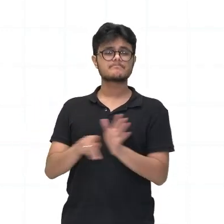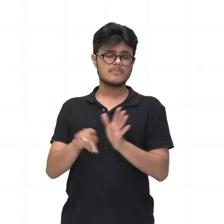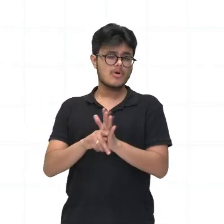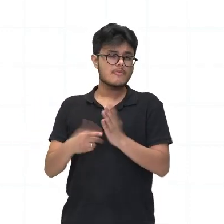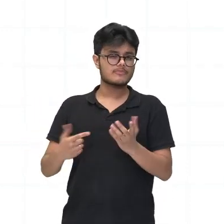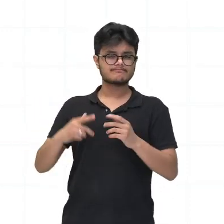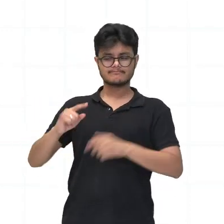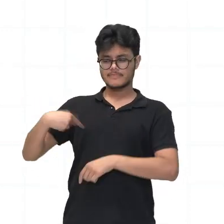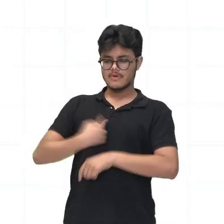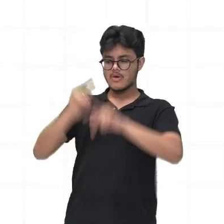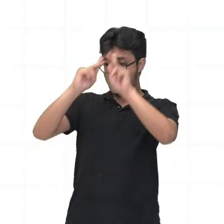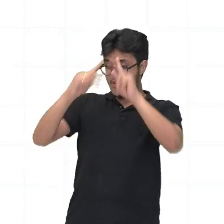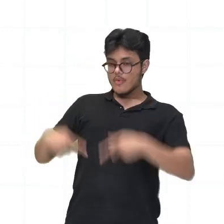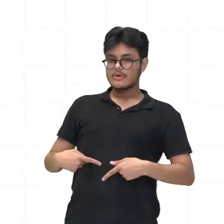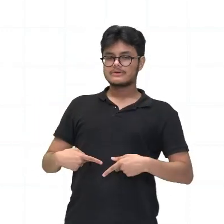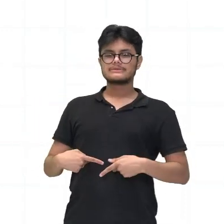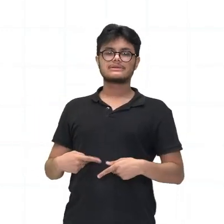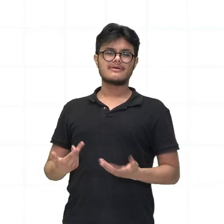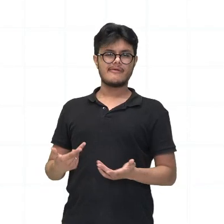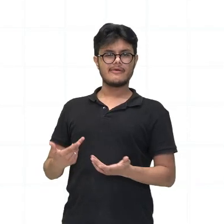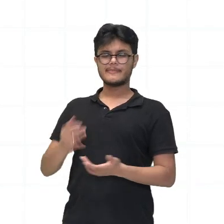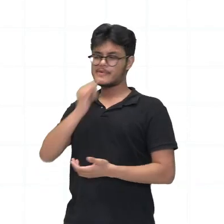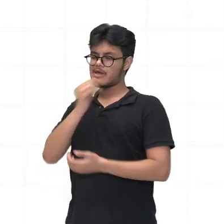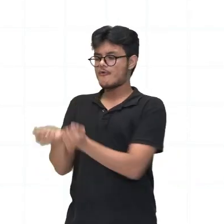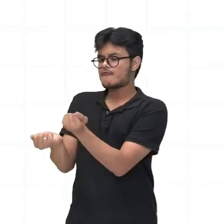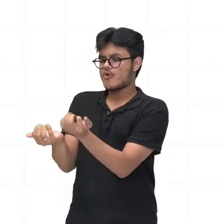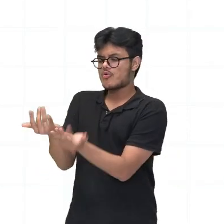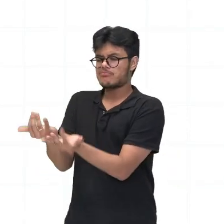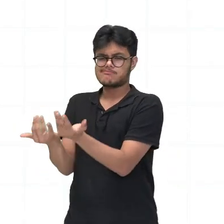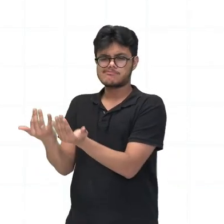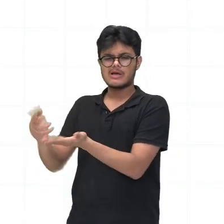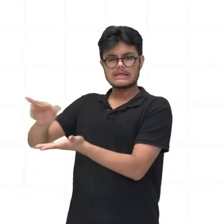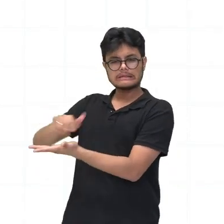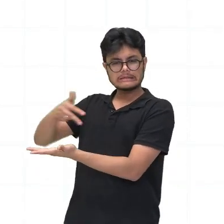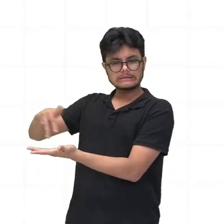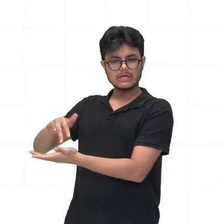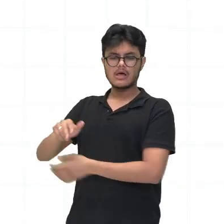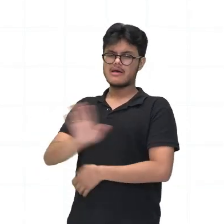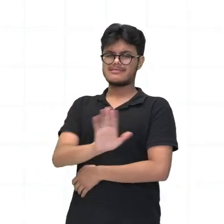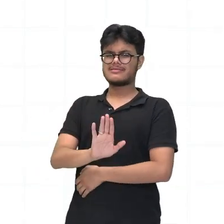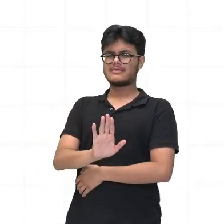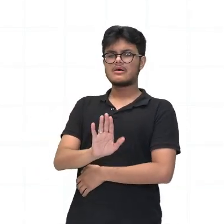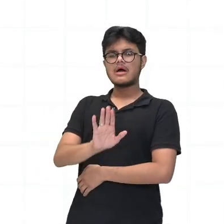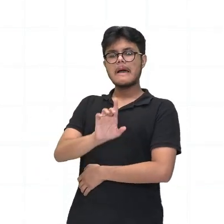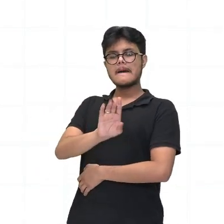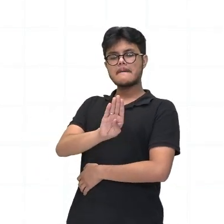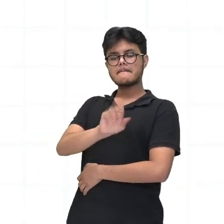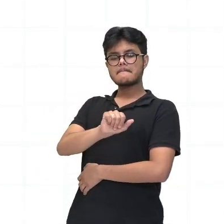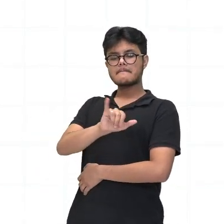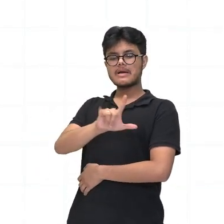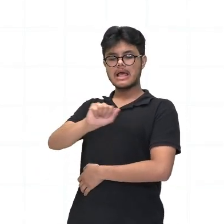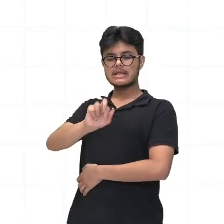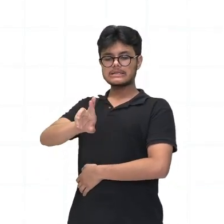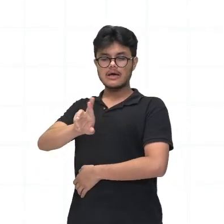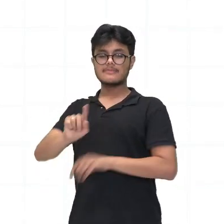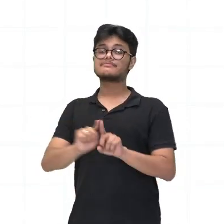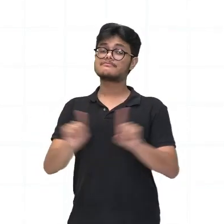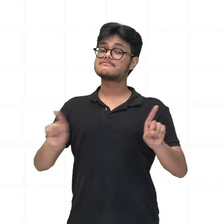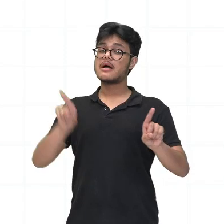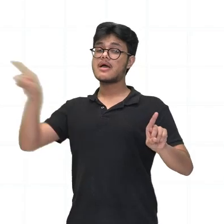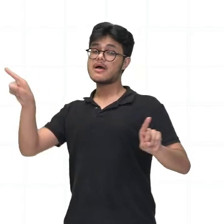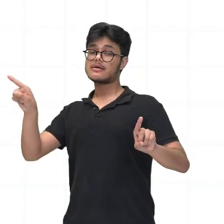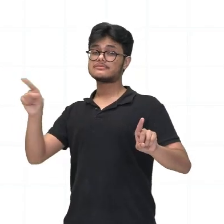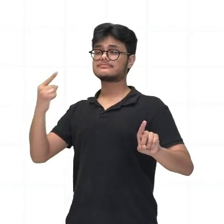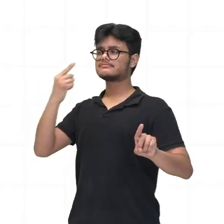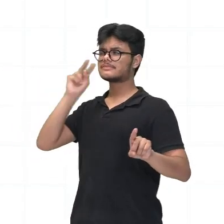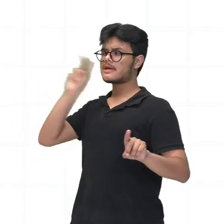humanos, não é? O fogo não baila, não dança, correto? Porém, na visão do autor, deste